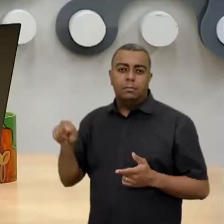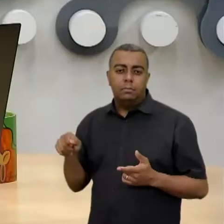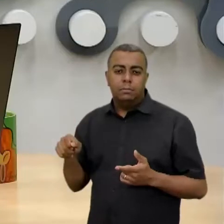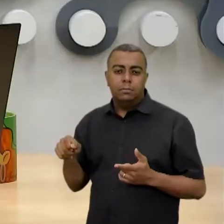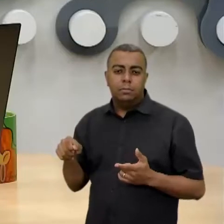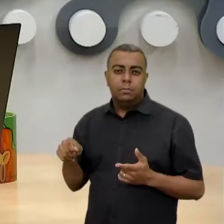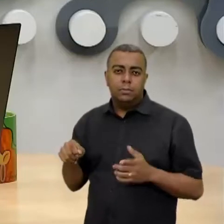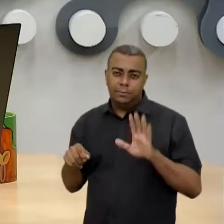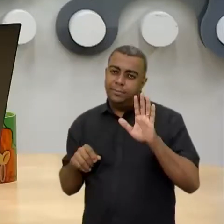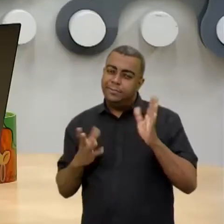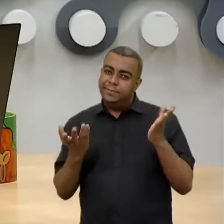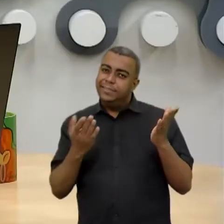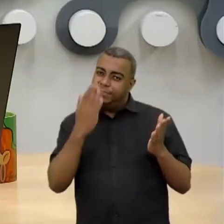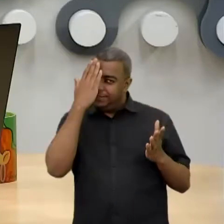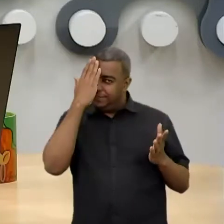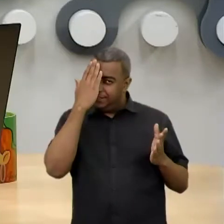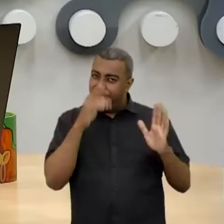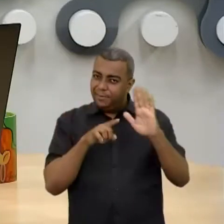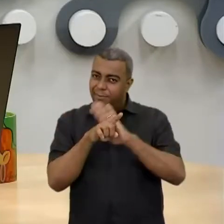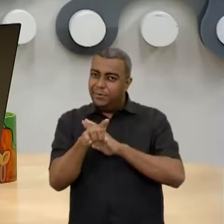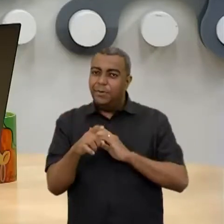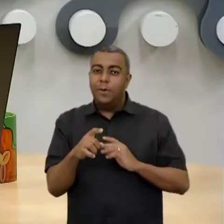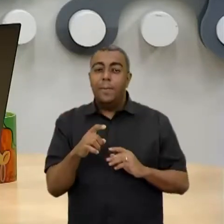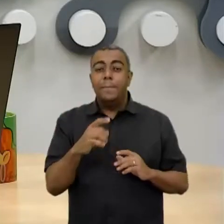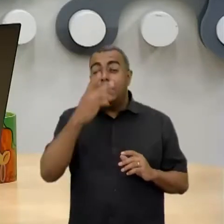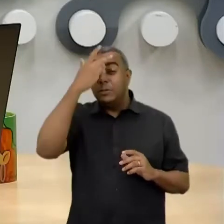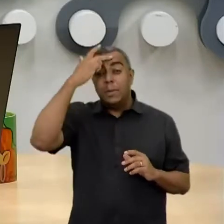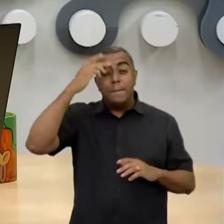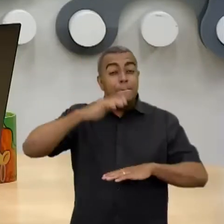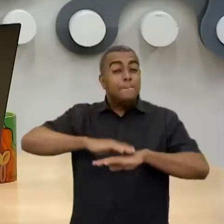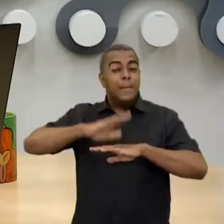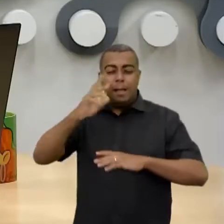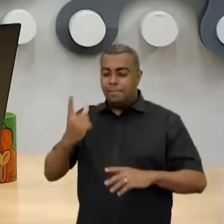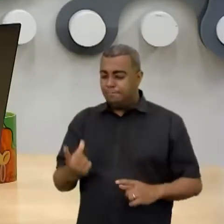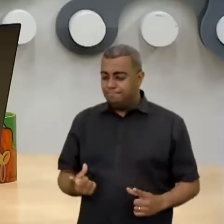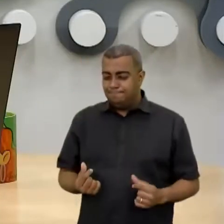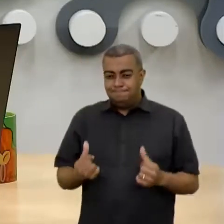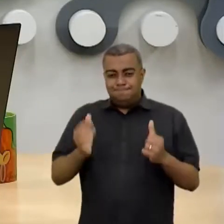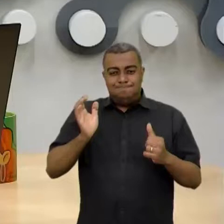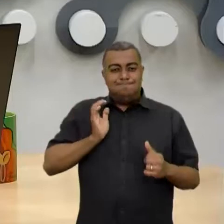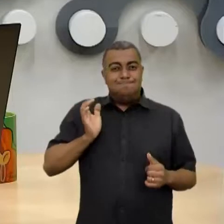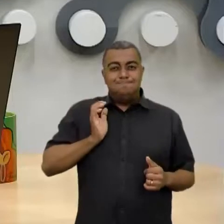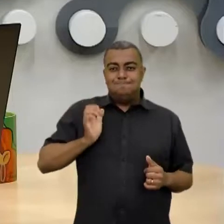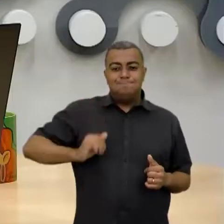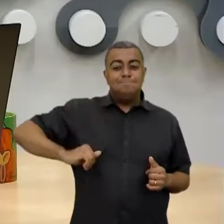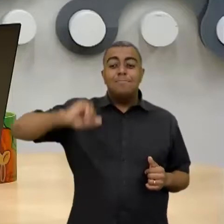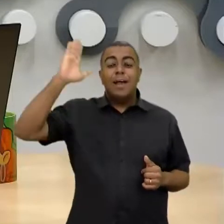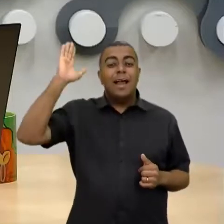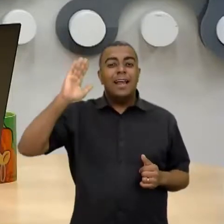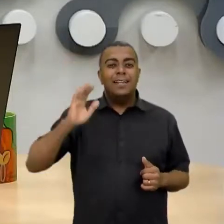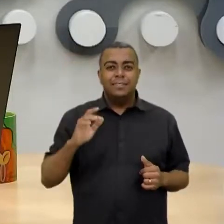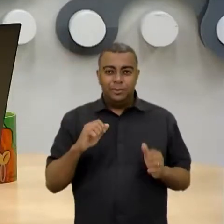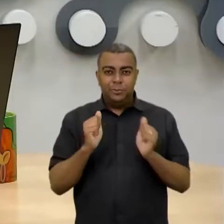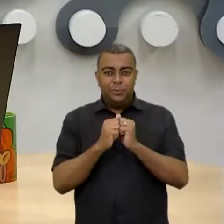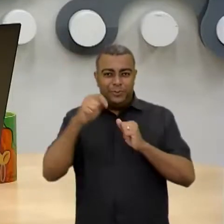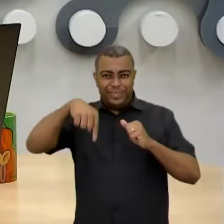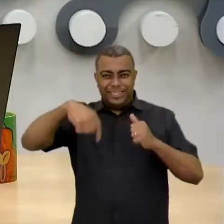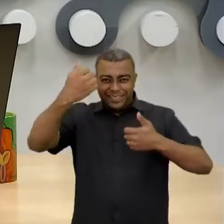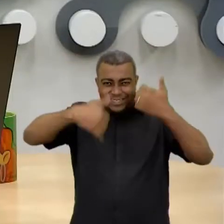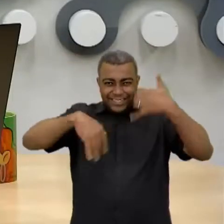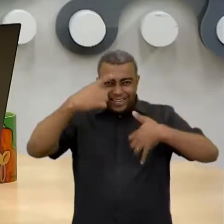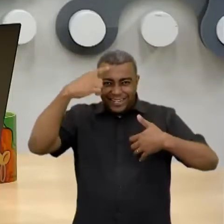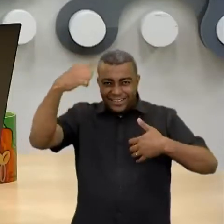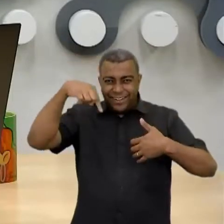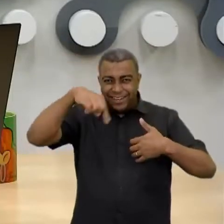nem vou te perguntar, que você já sabe, o homem mais rico do mundo, não vai haver um homem... aprendi aqui com você. Aprendemos juntos, né? Que